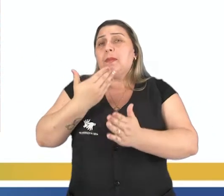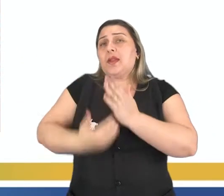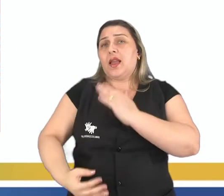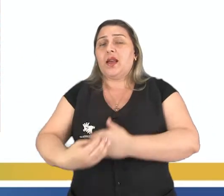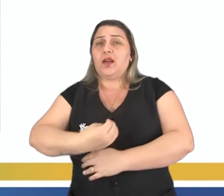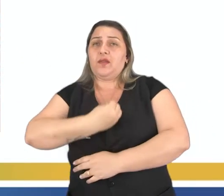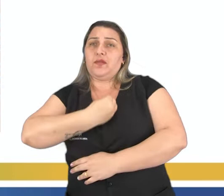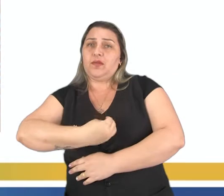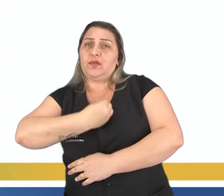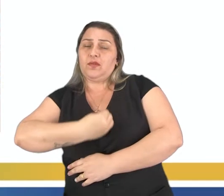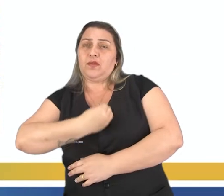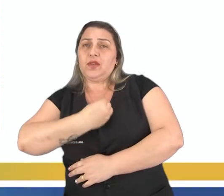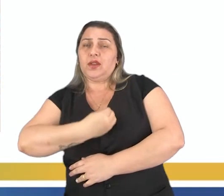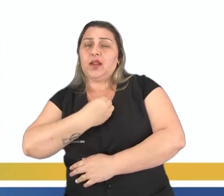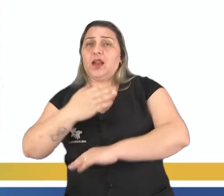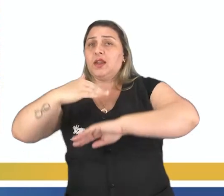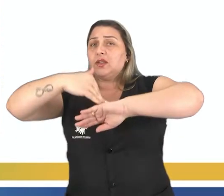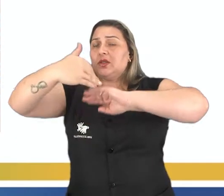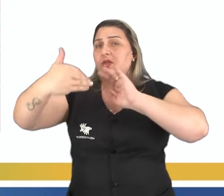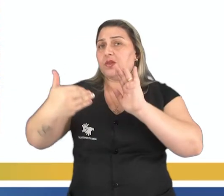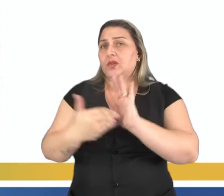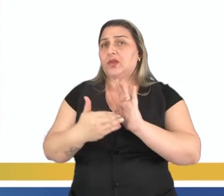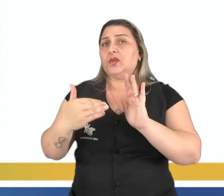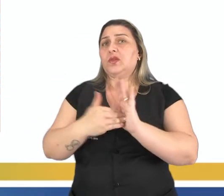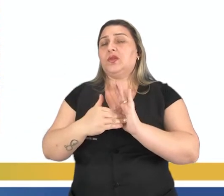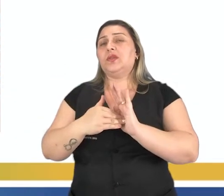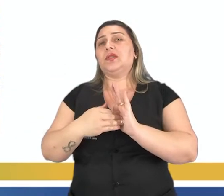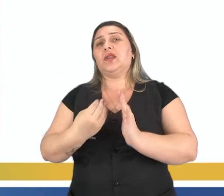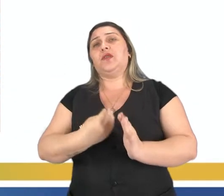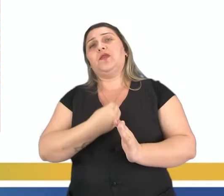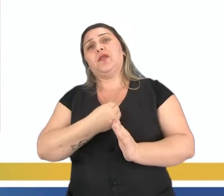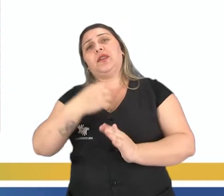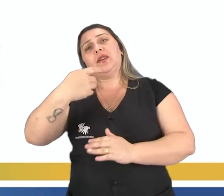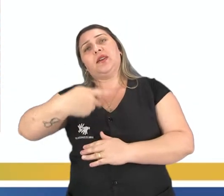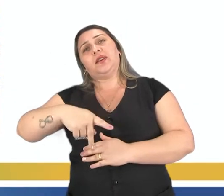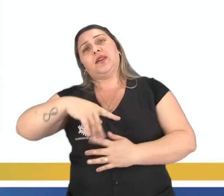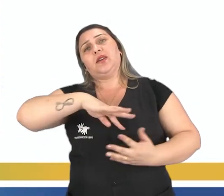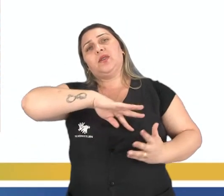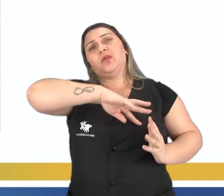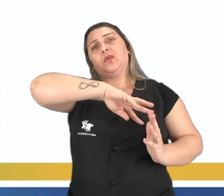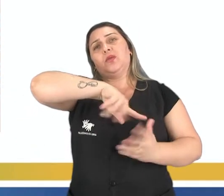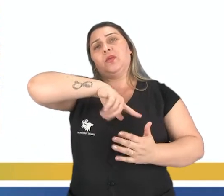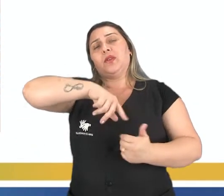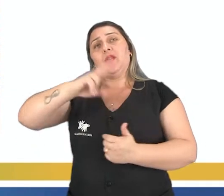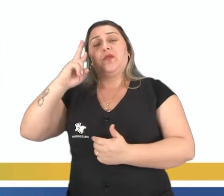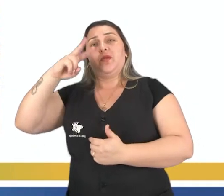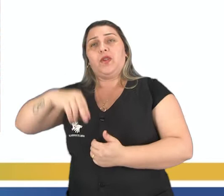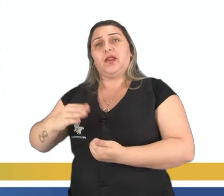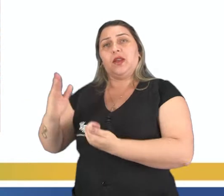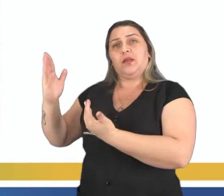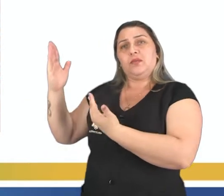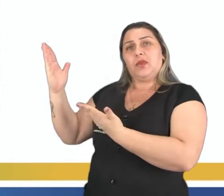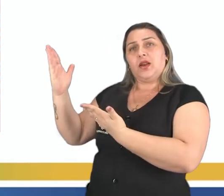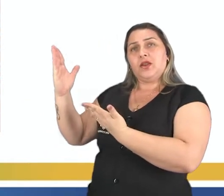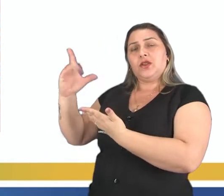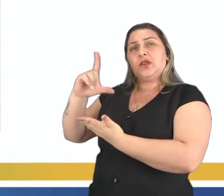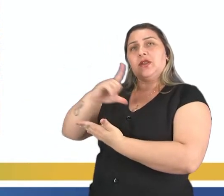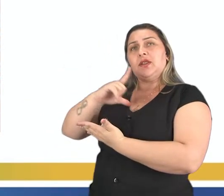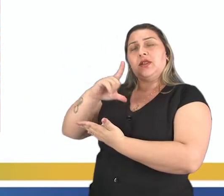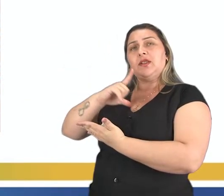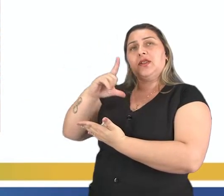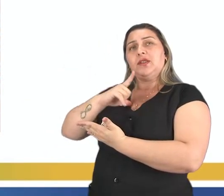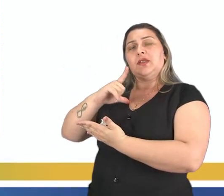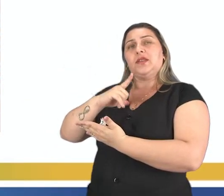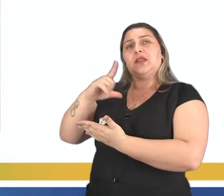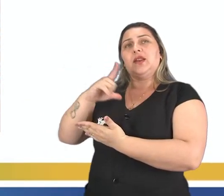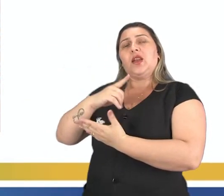vida em toda a nossa vida existente aqui no planeta. Se vocês observarem na imagem, a gente tem ali uma simulação